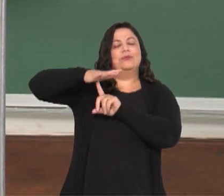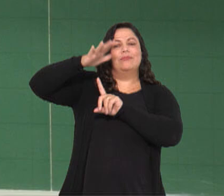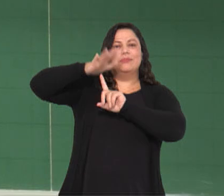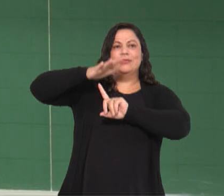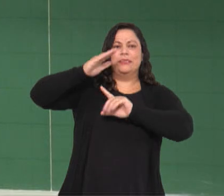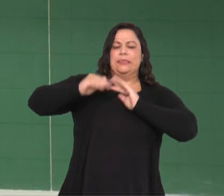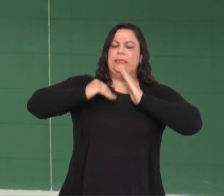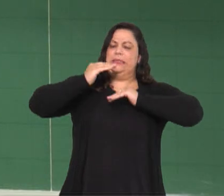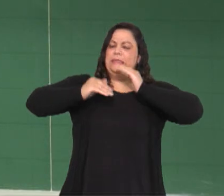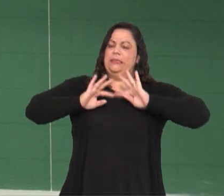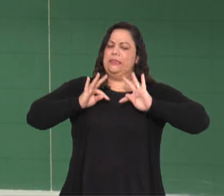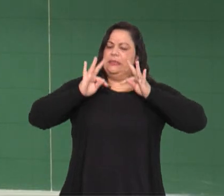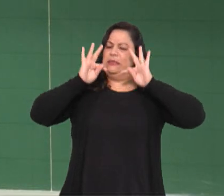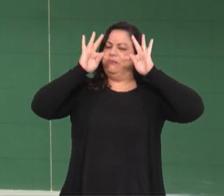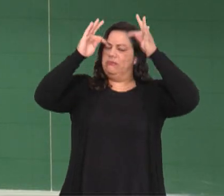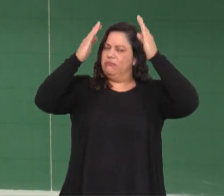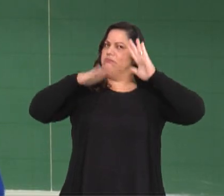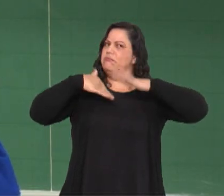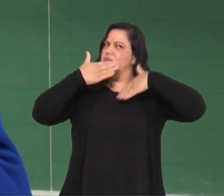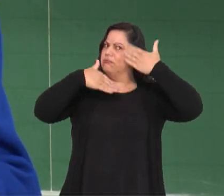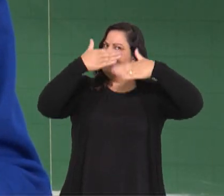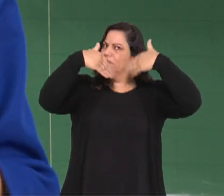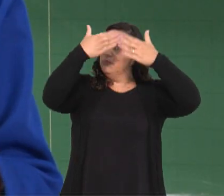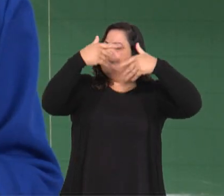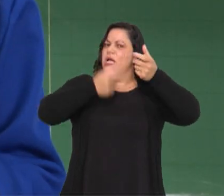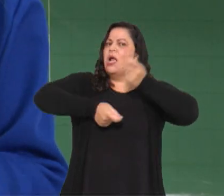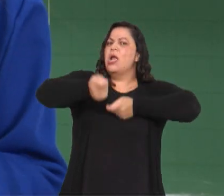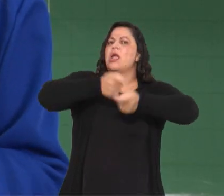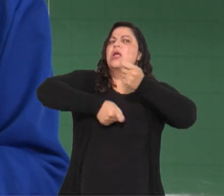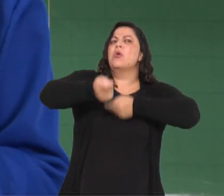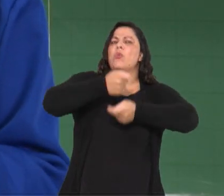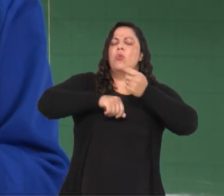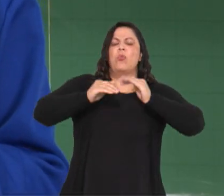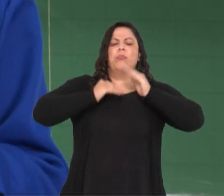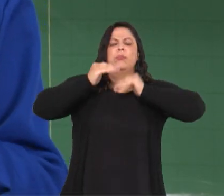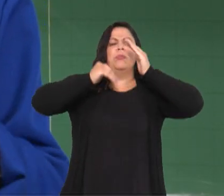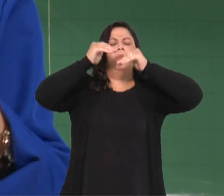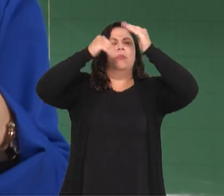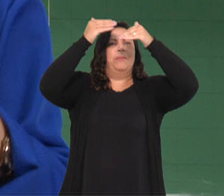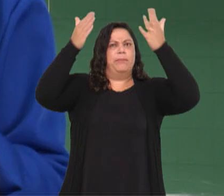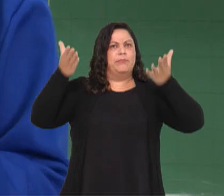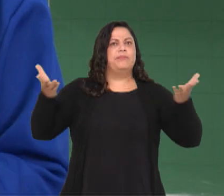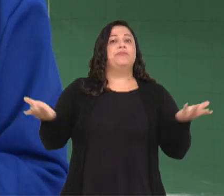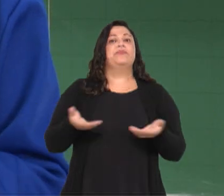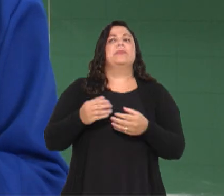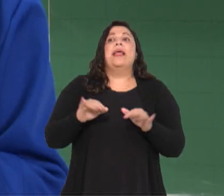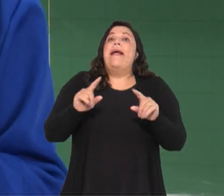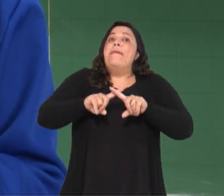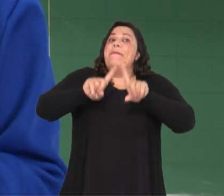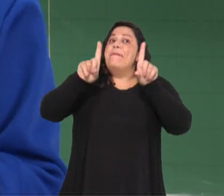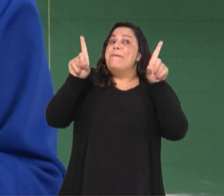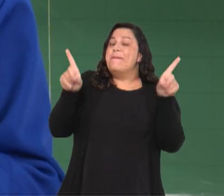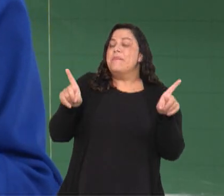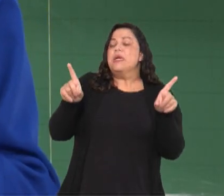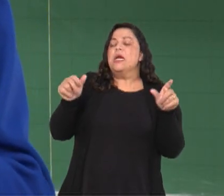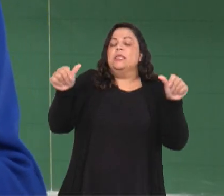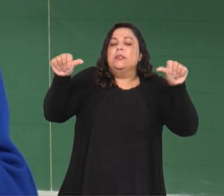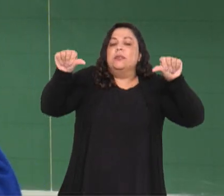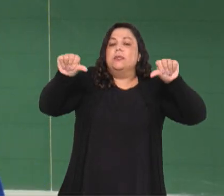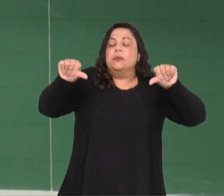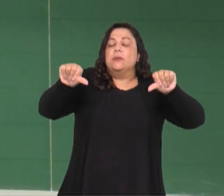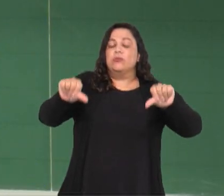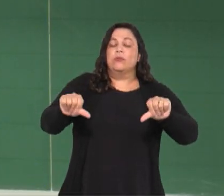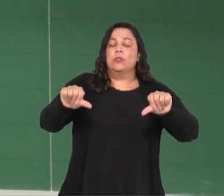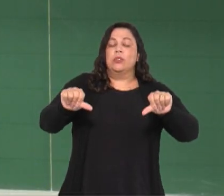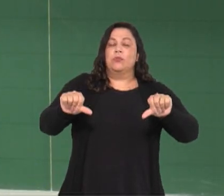o desenvolvimento econômico daquela região, mas ele sofreu aí com dois momentos importantes da história, né, que